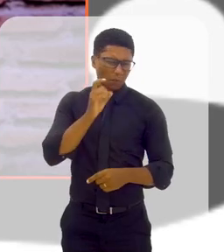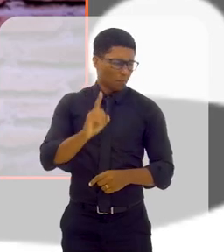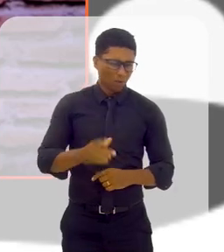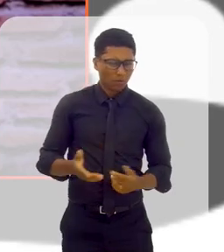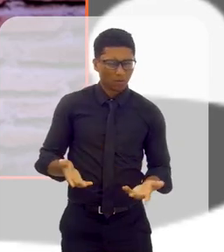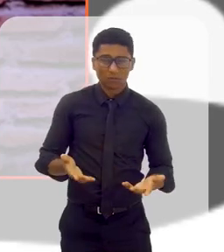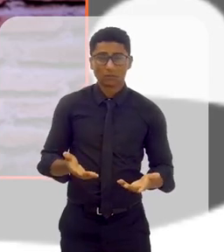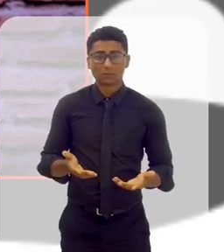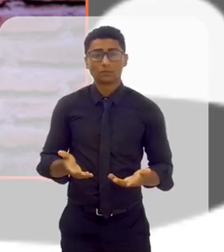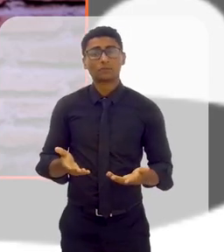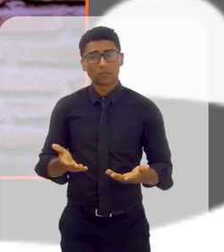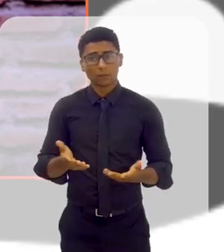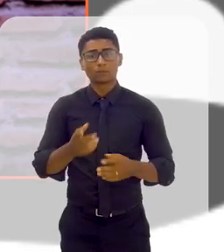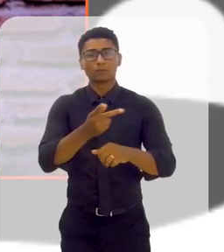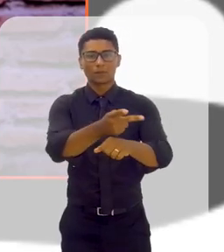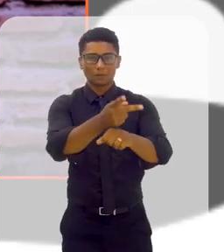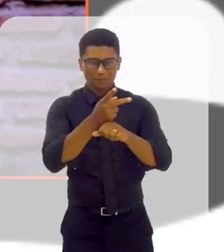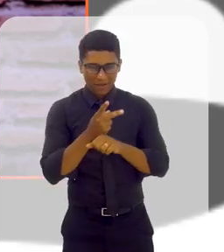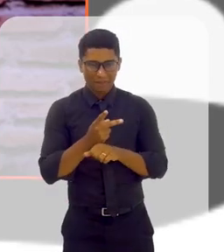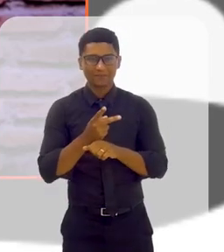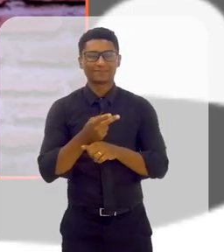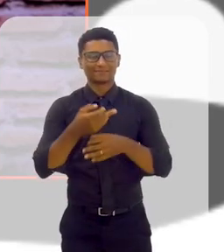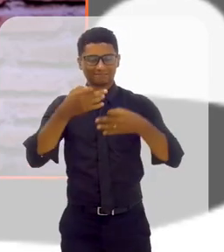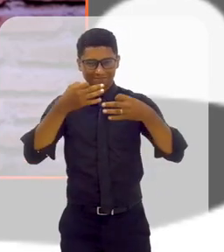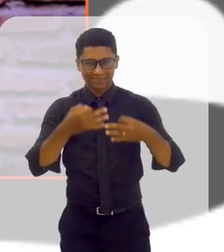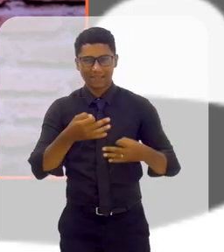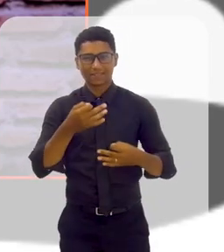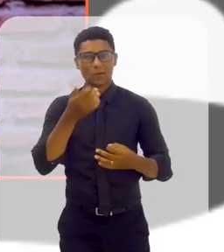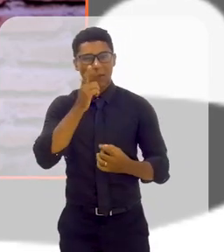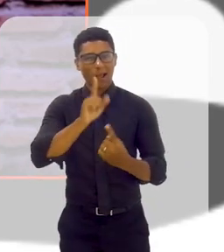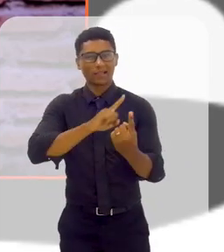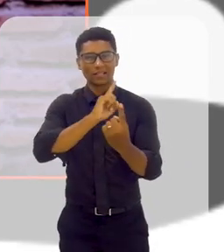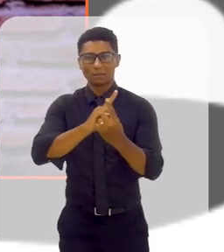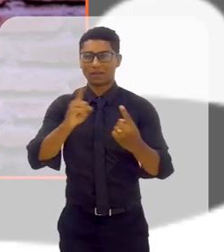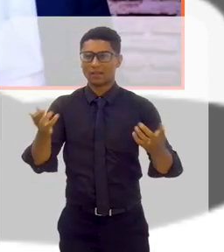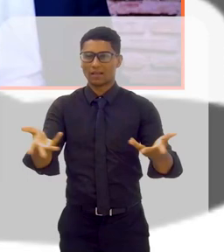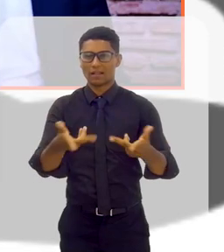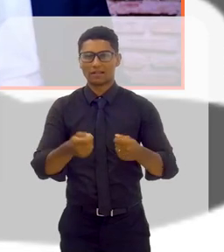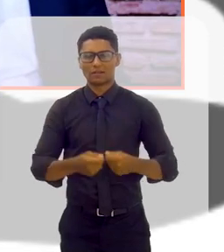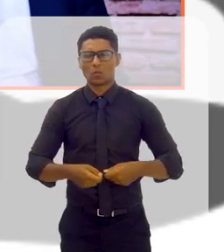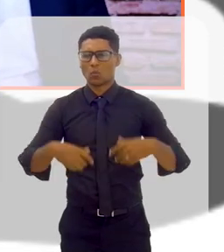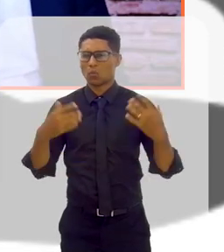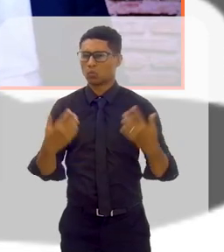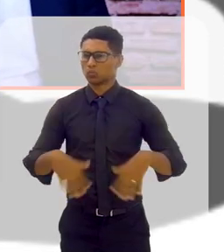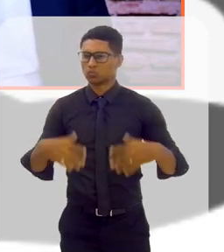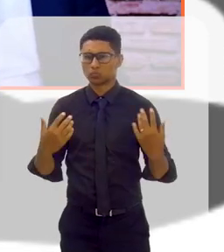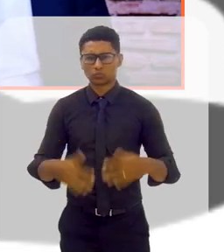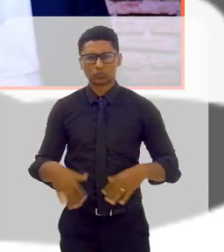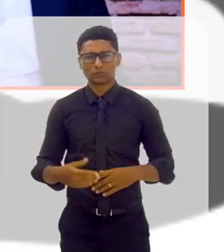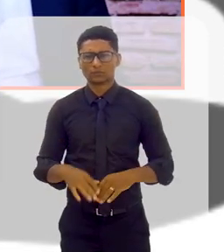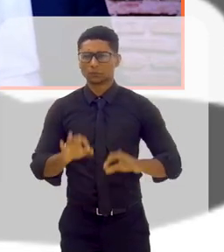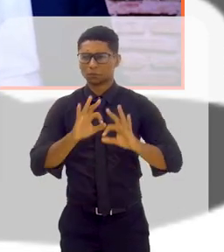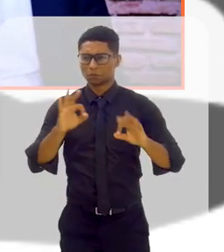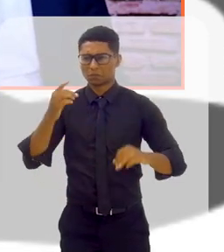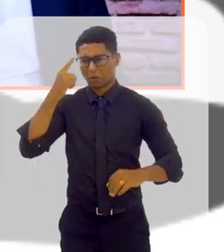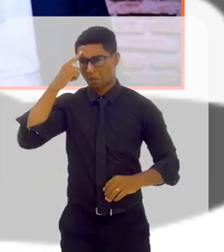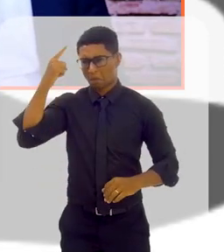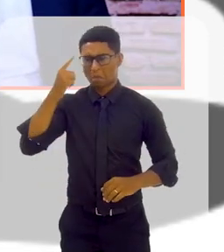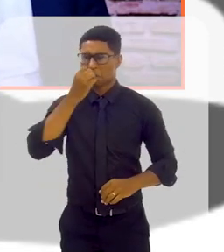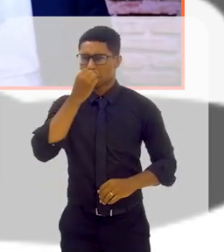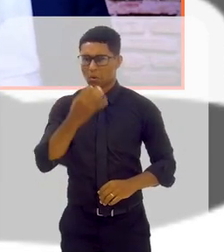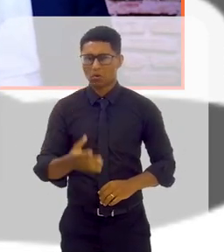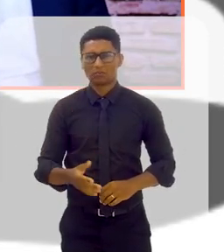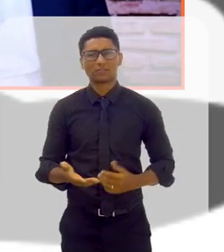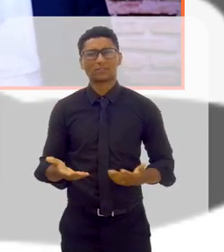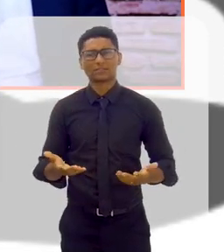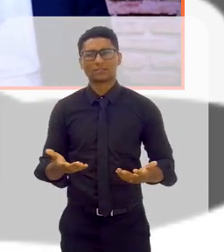fomos indicado ao prêmio Reclame Aqui de excelência de atendimento Nossa mas que Glória que ideia